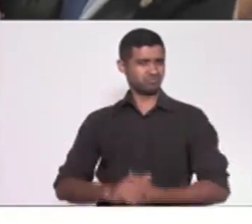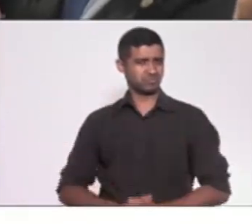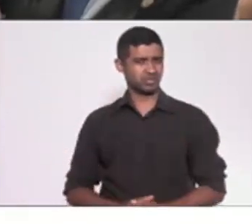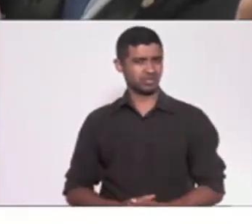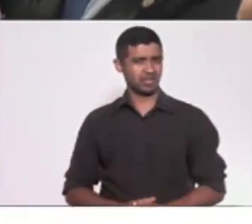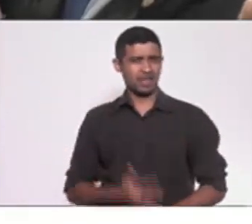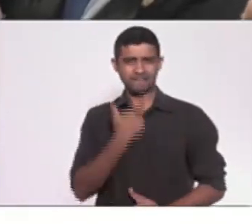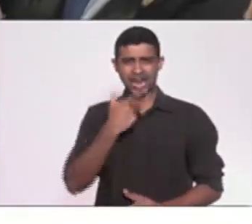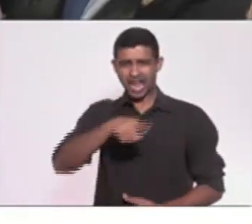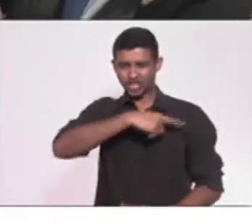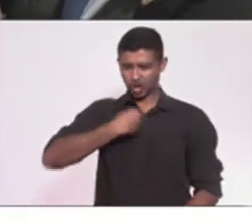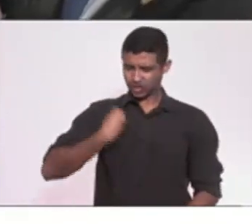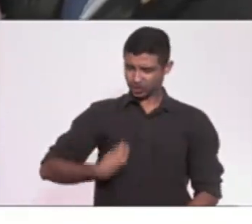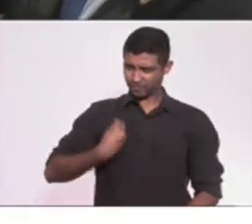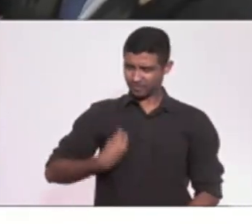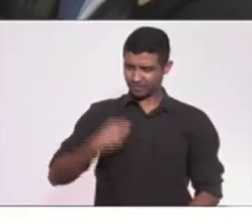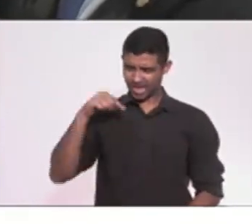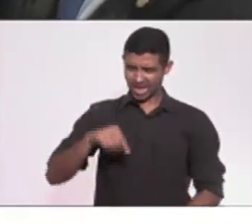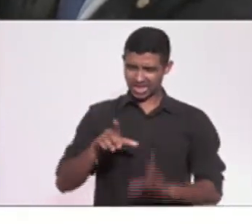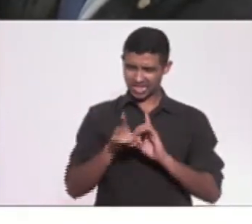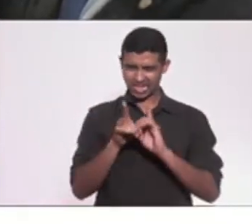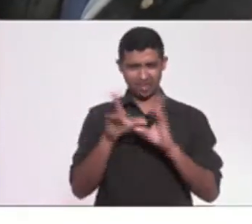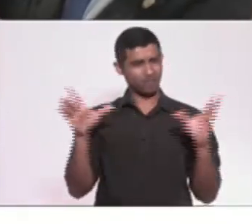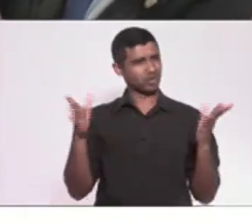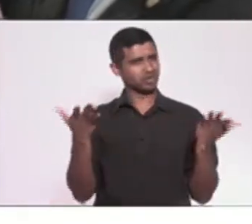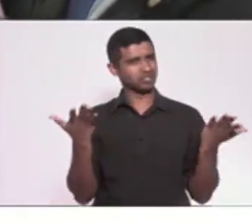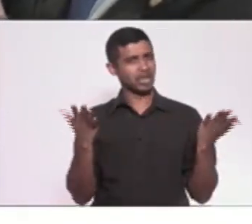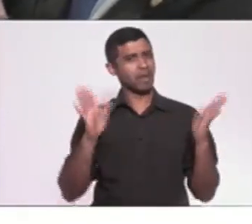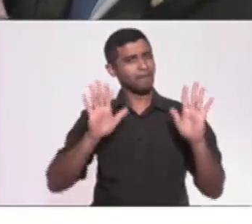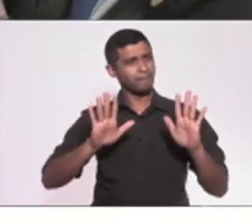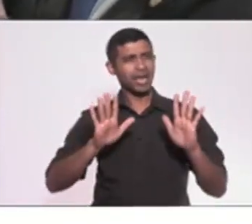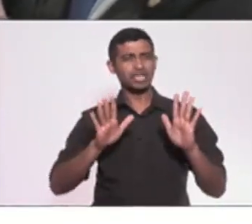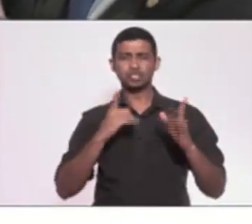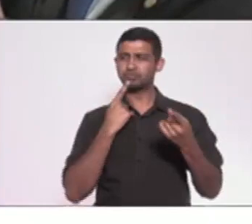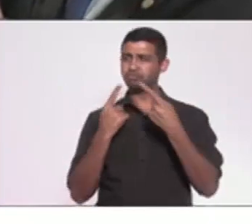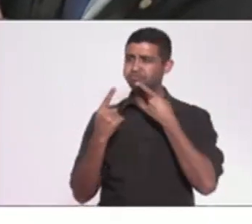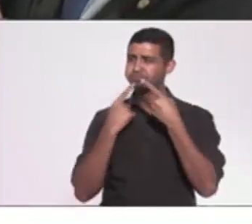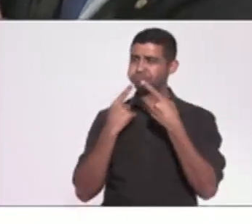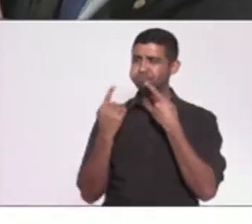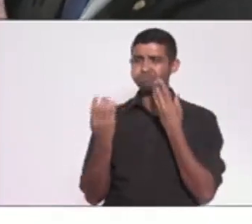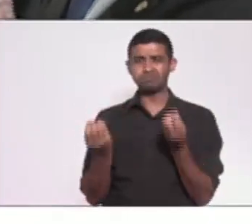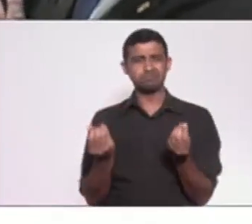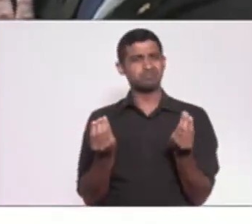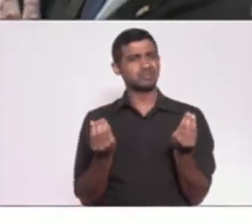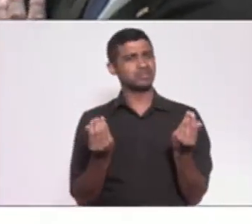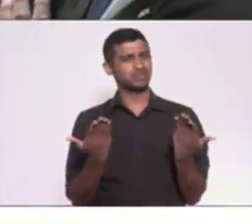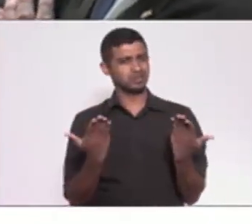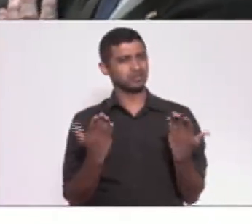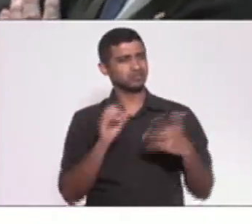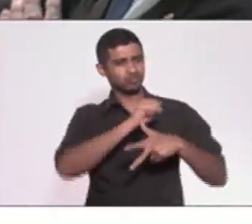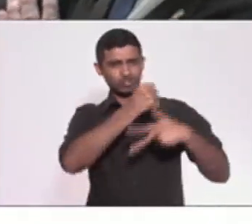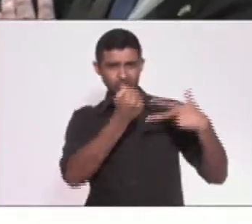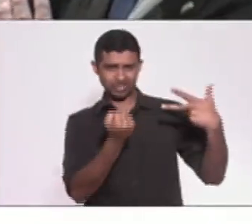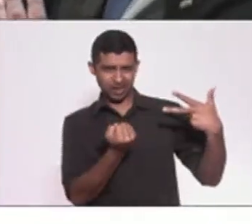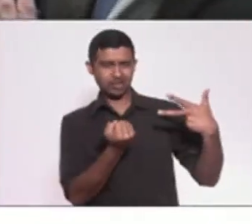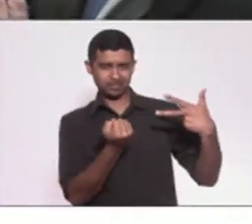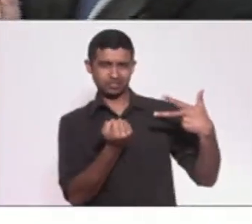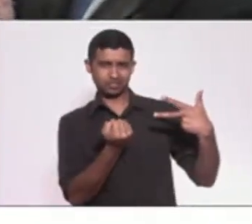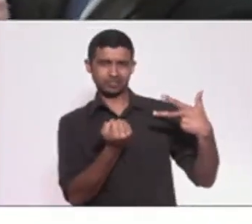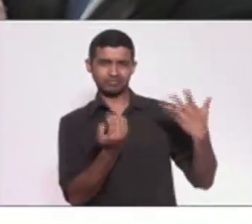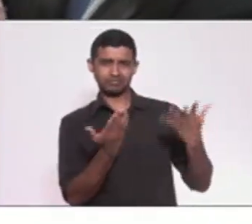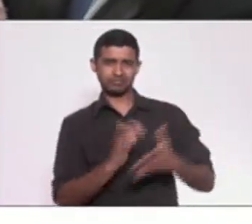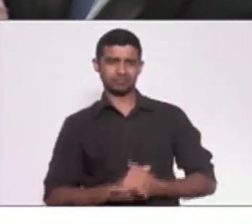de vivermos uma democracia sem uma dinâmica de poderes e contrapoderes para